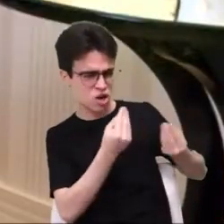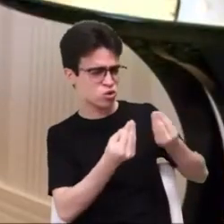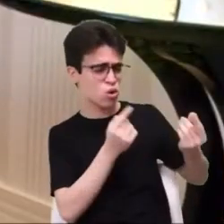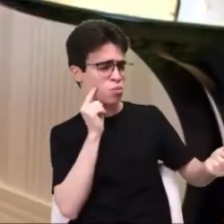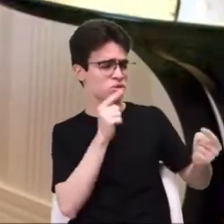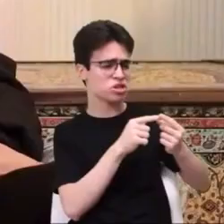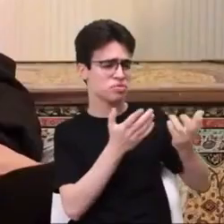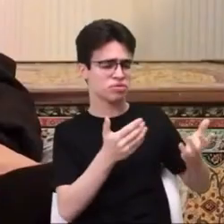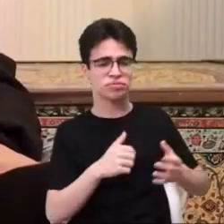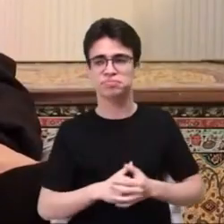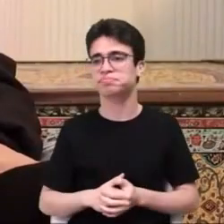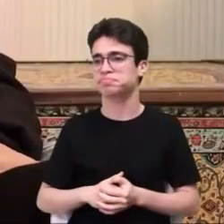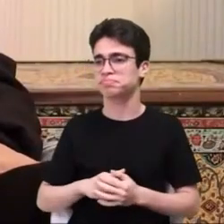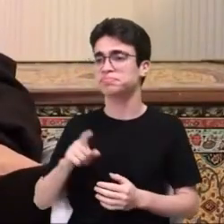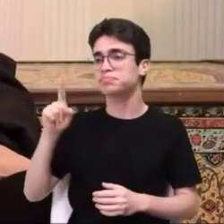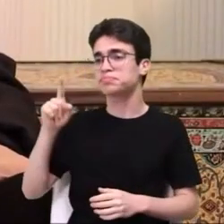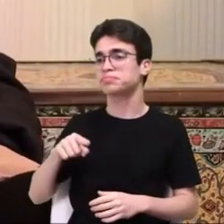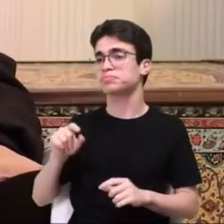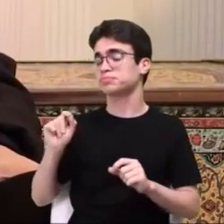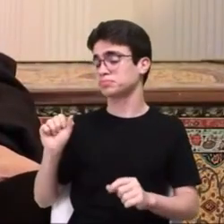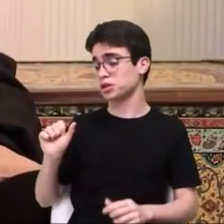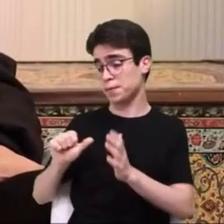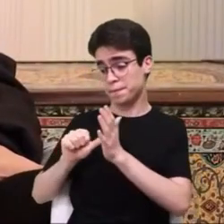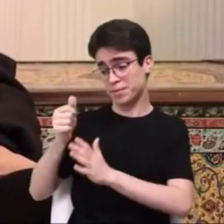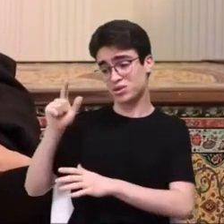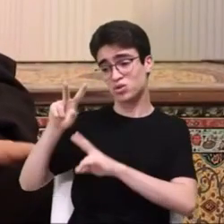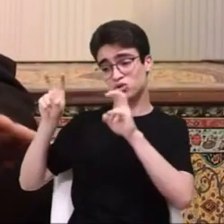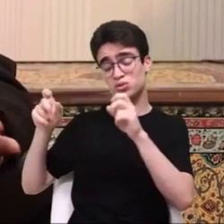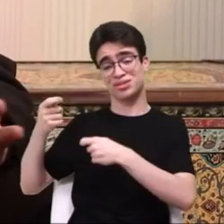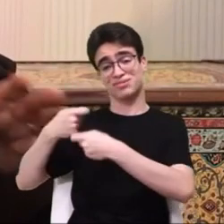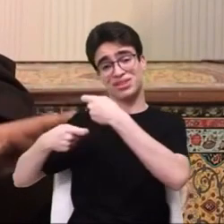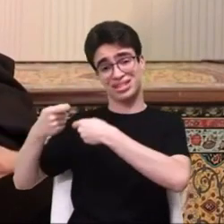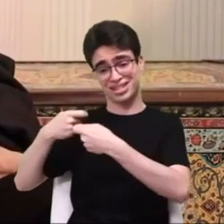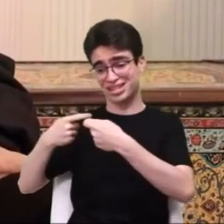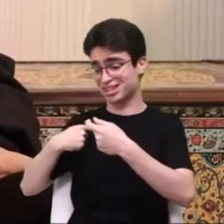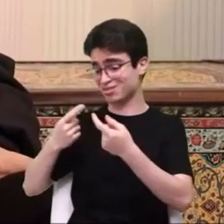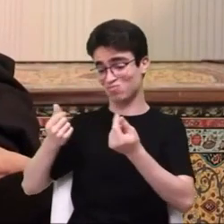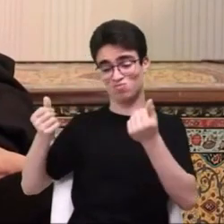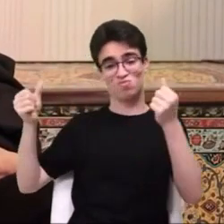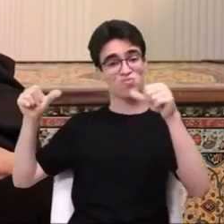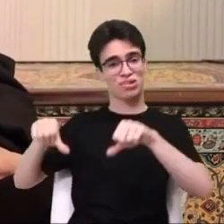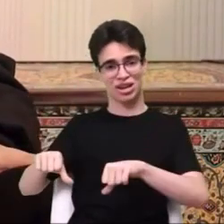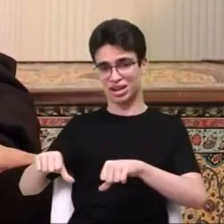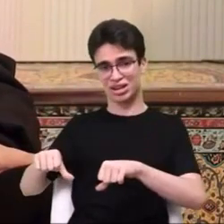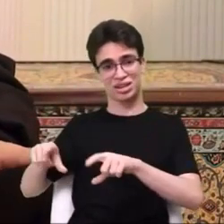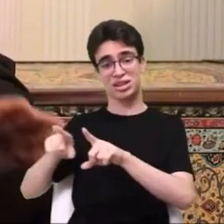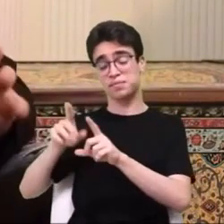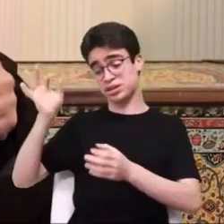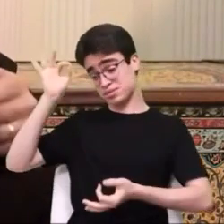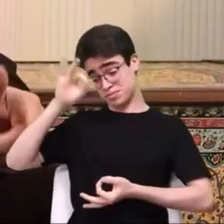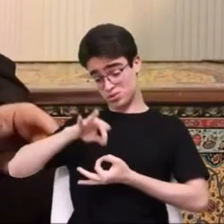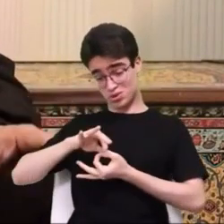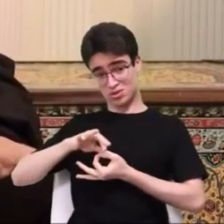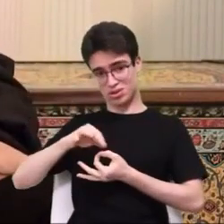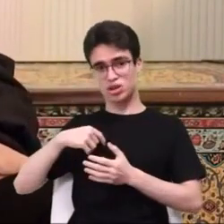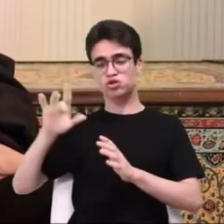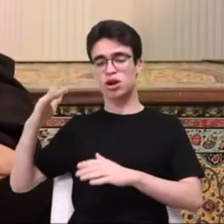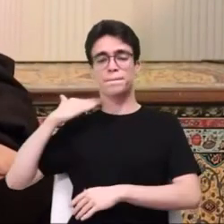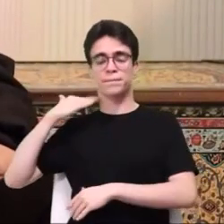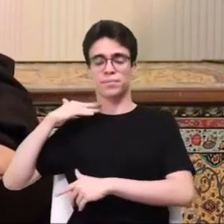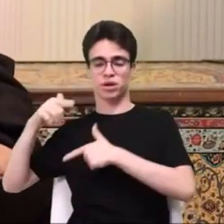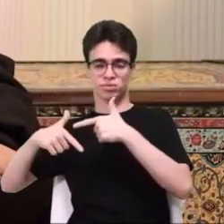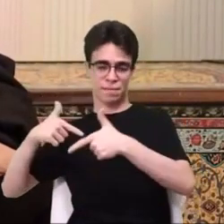a razão? Uma questão, primeiramente, financeira, né? Eu estava quebrado financeiramente e espiritualmente, já trabalhava em